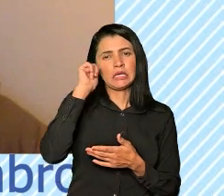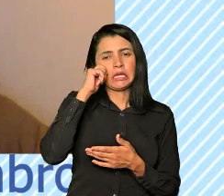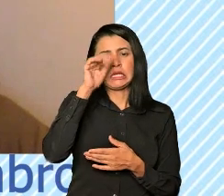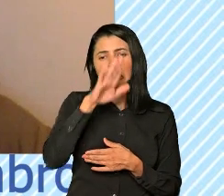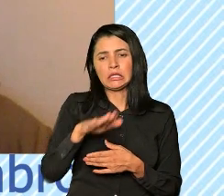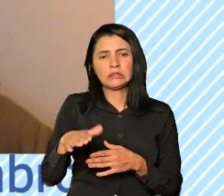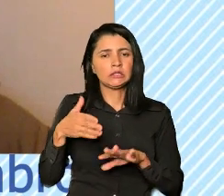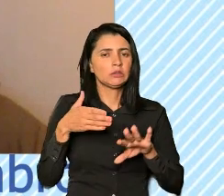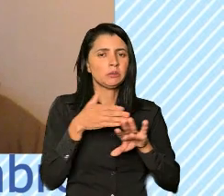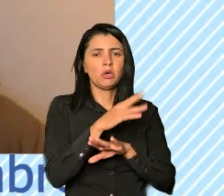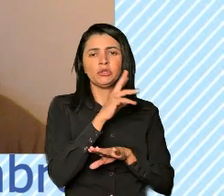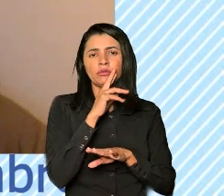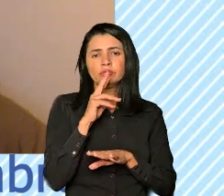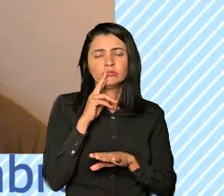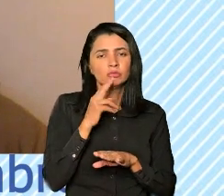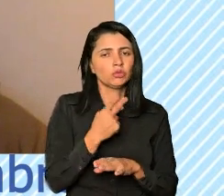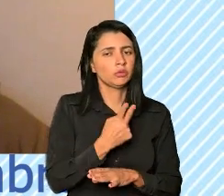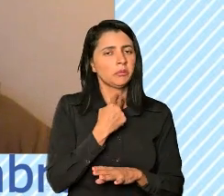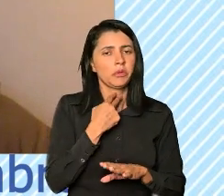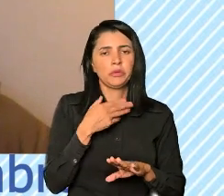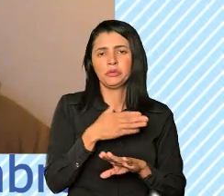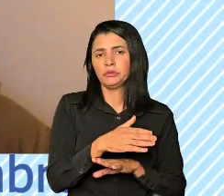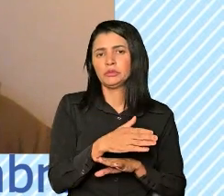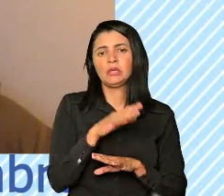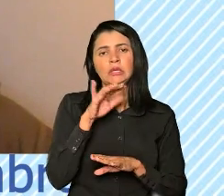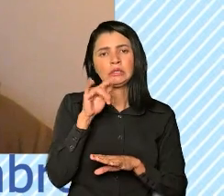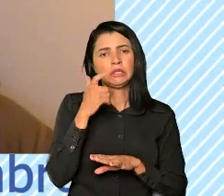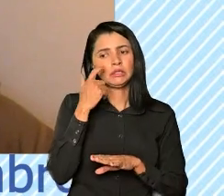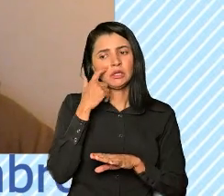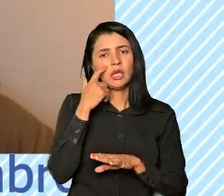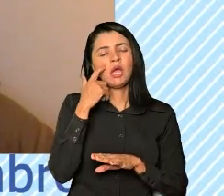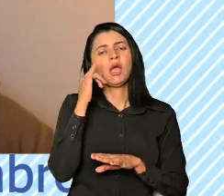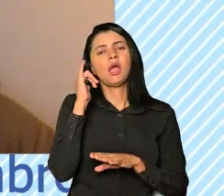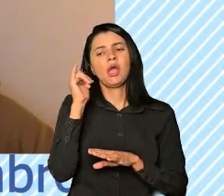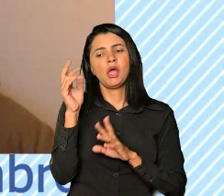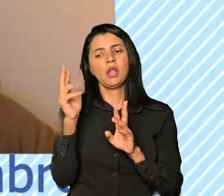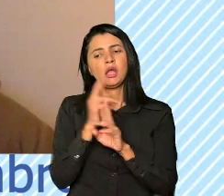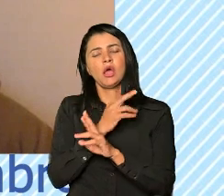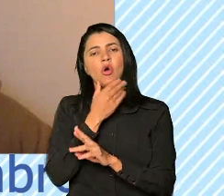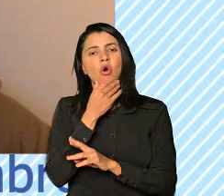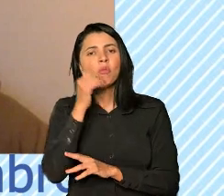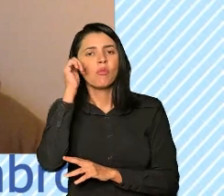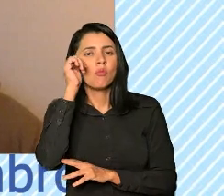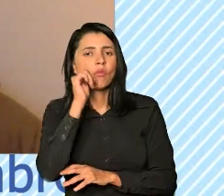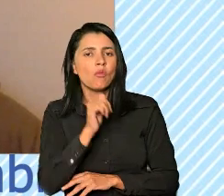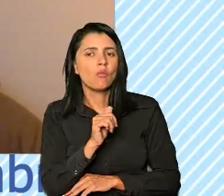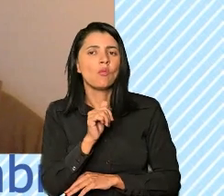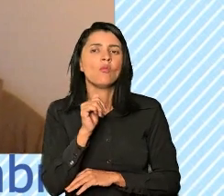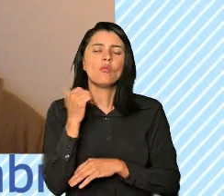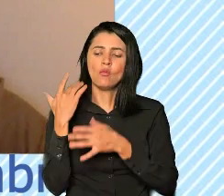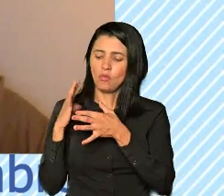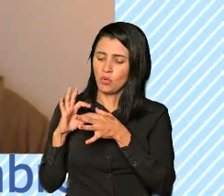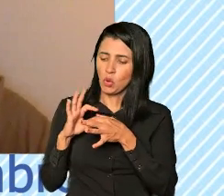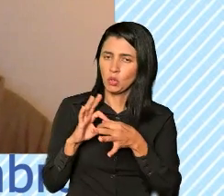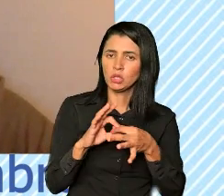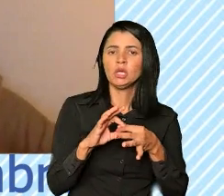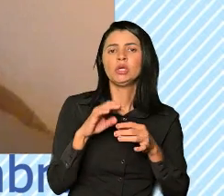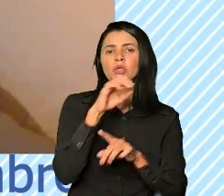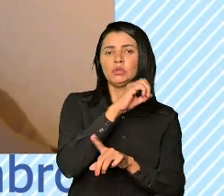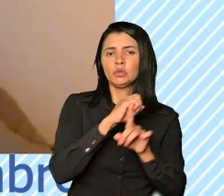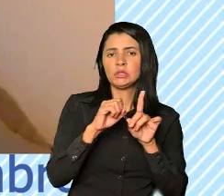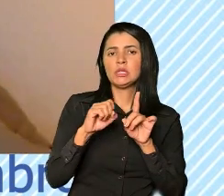um restaurante, né? E se a gente reporta isso para as relações de homem e mulher, num contexto social marcado